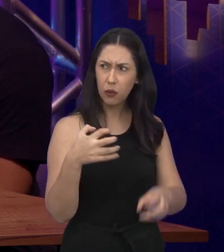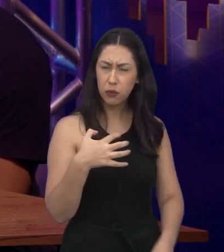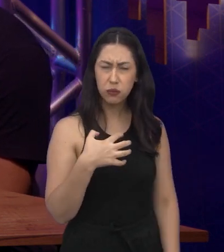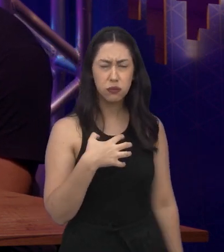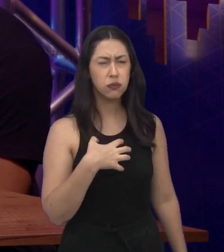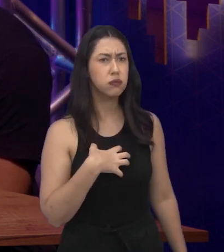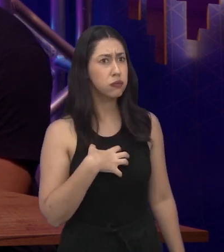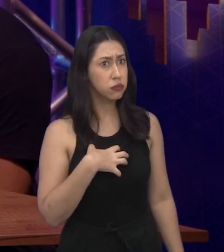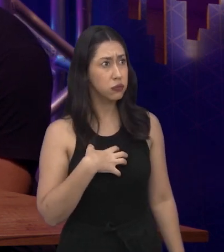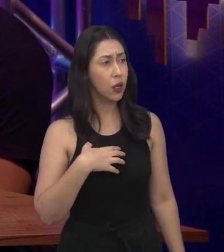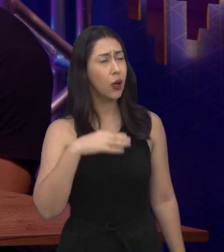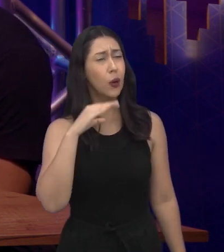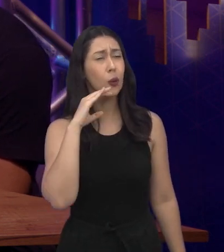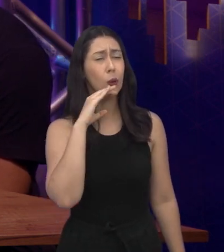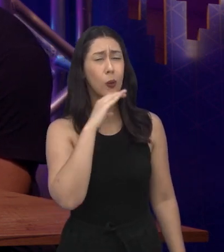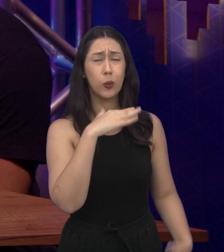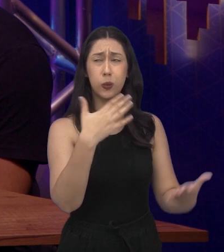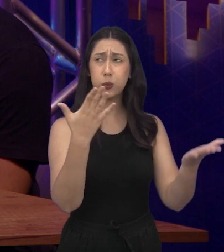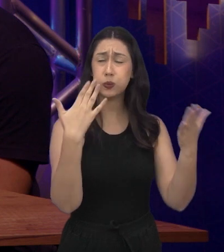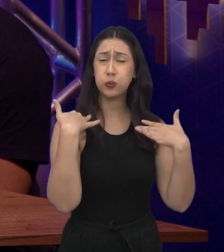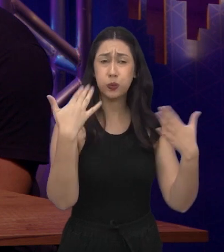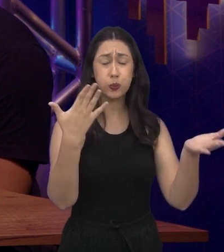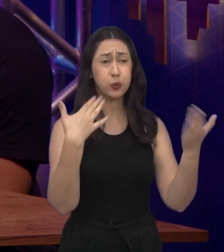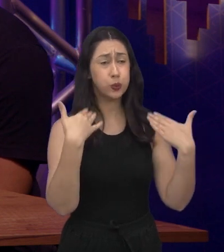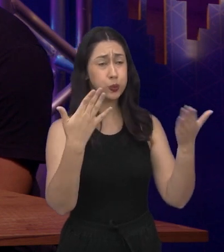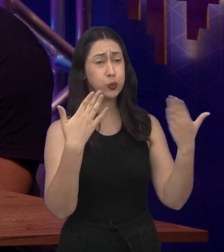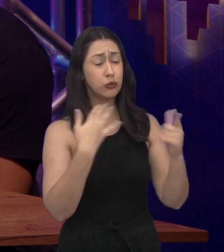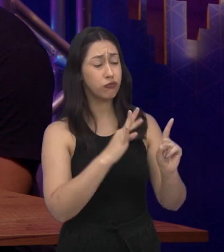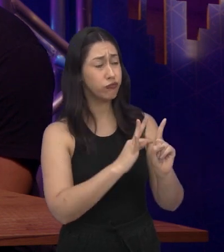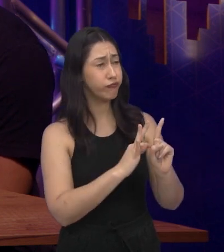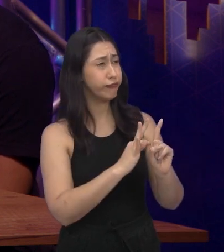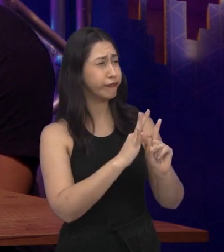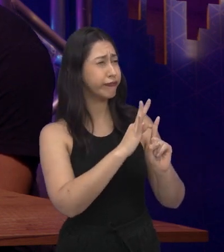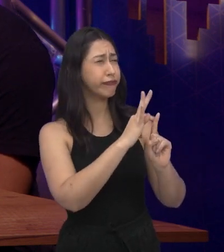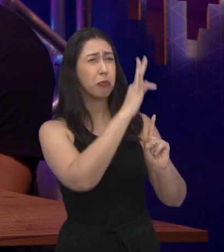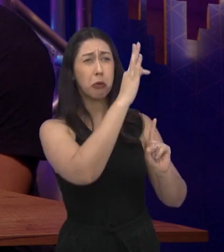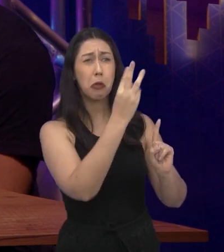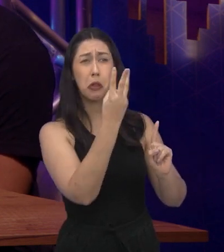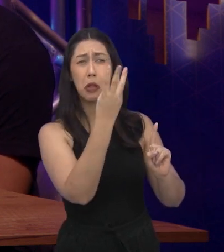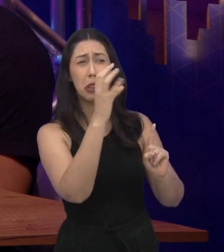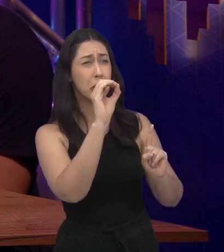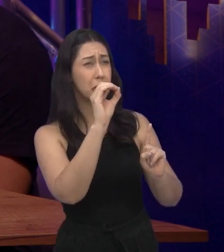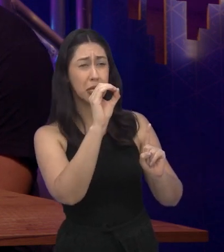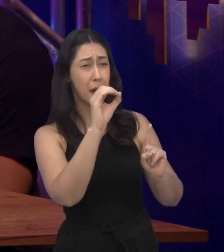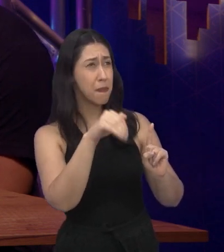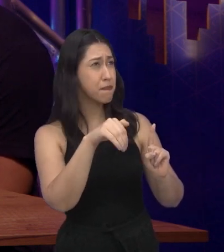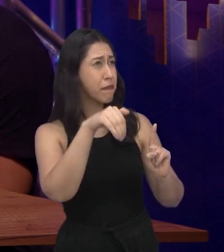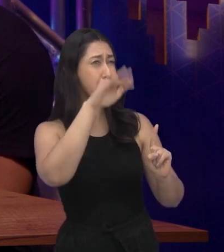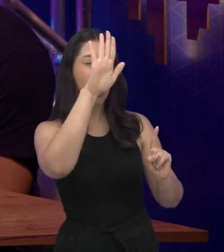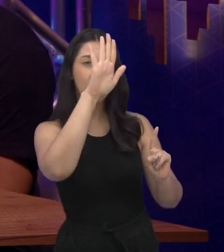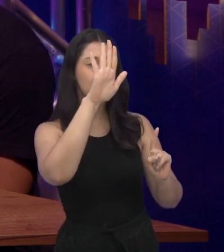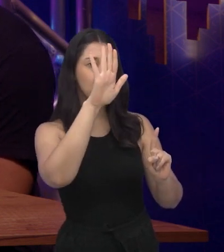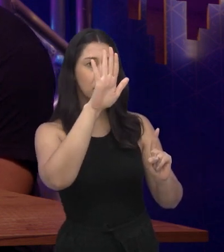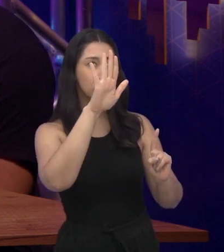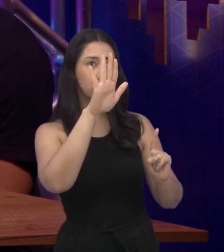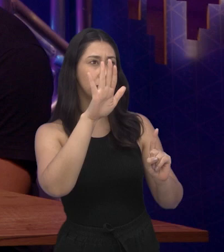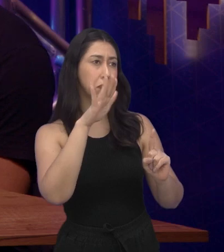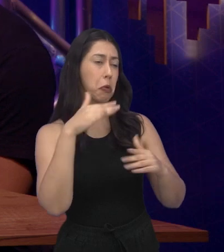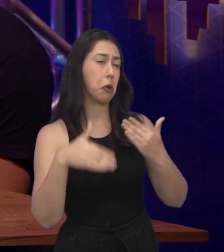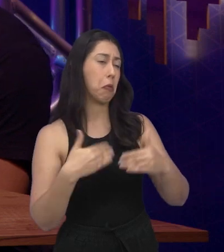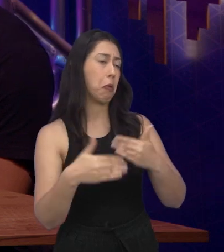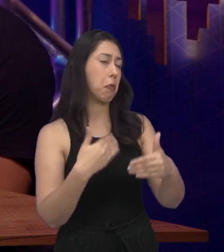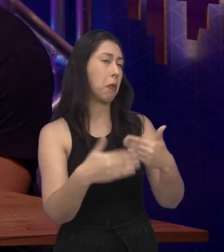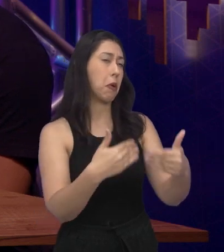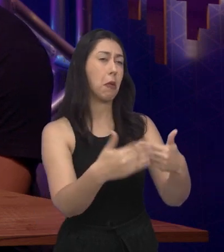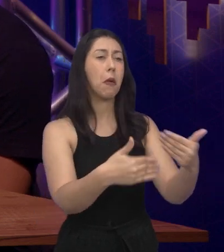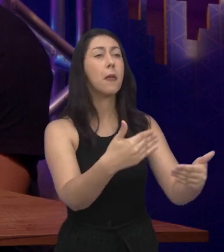Literalmente, a ebulição global. Então, as temperaturas atingindo mais de 30 graus Celsius, assim, vários dias